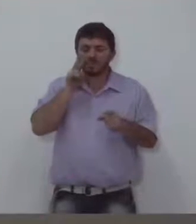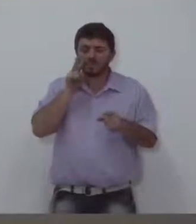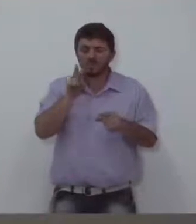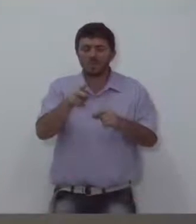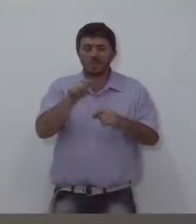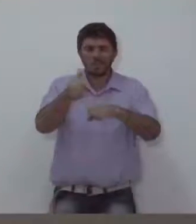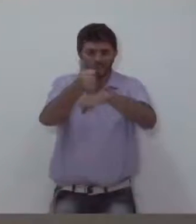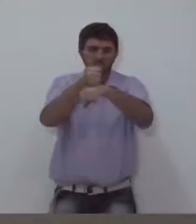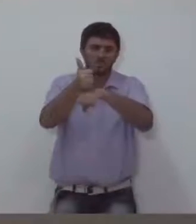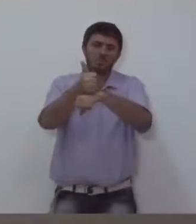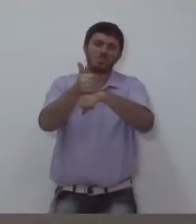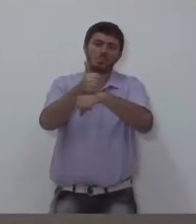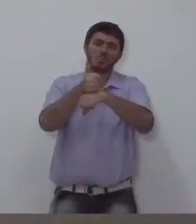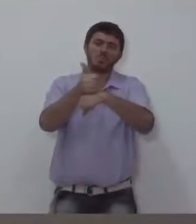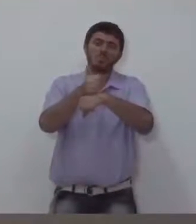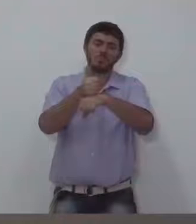idosos,